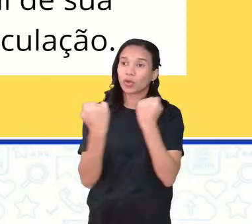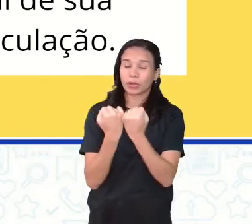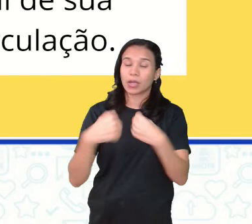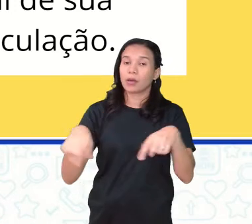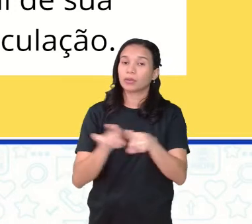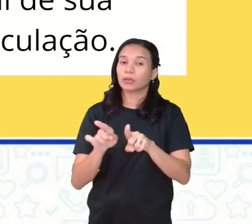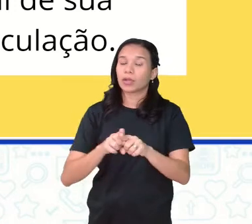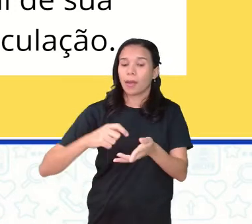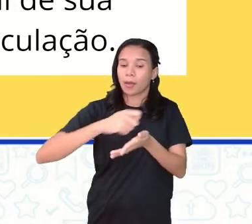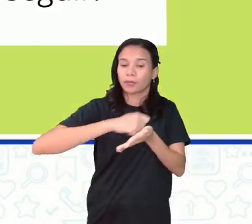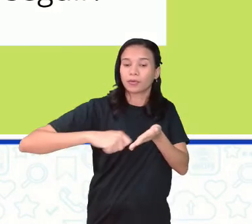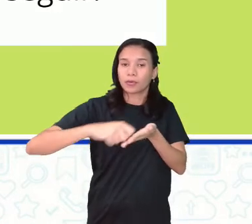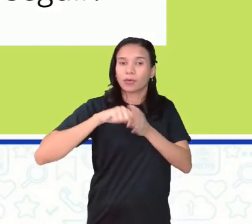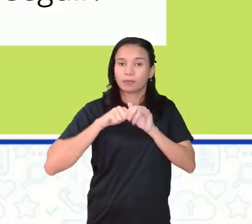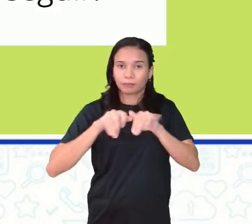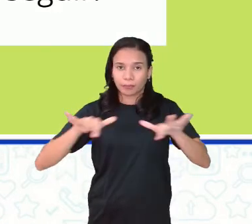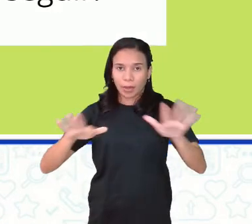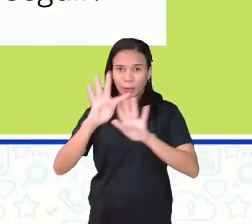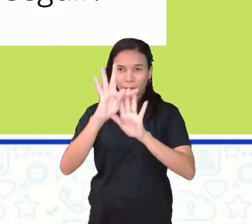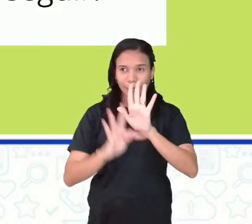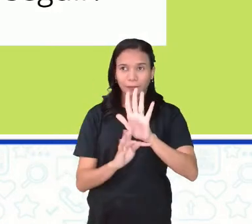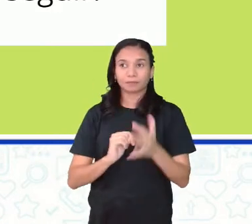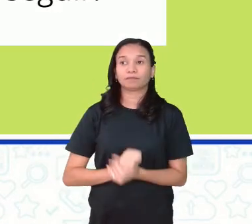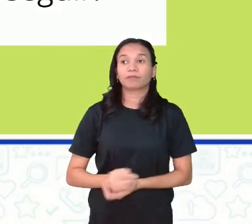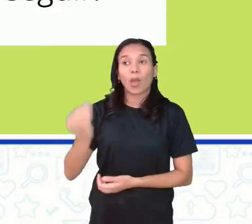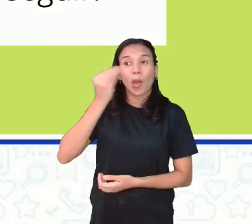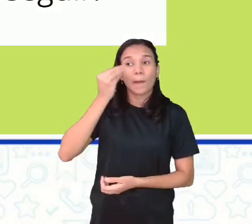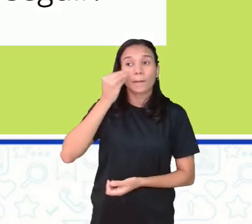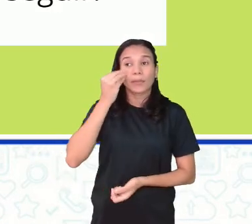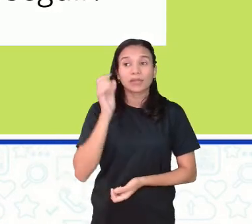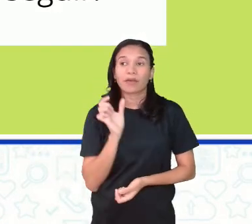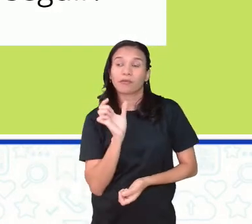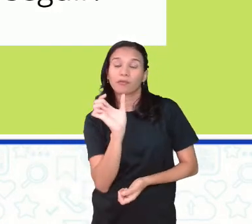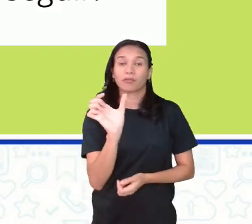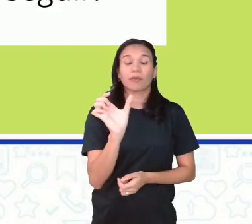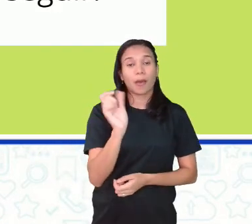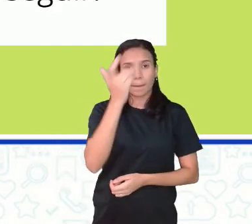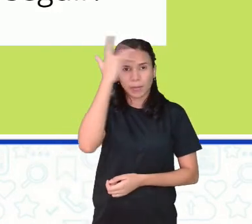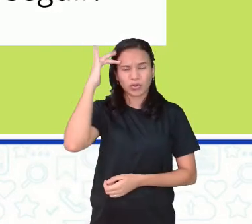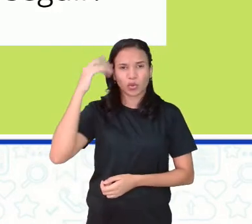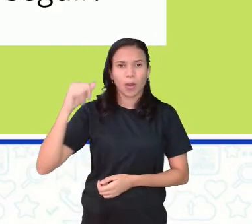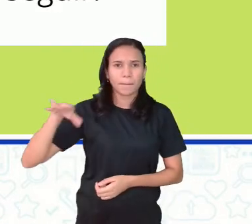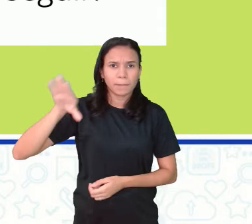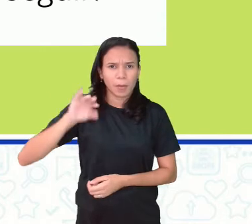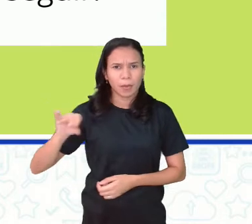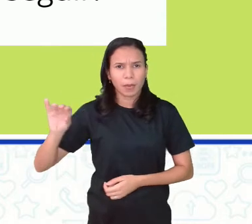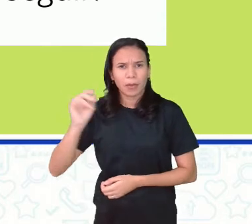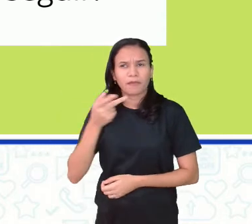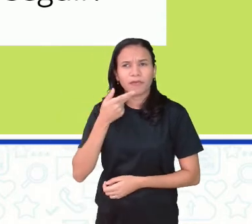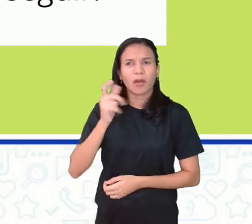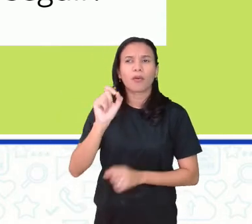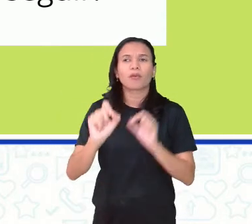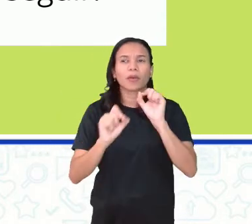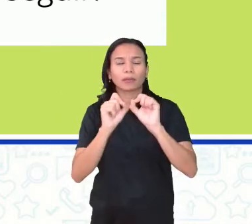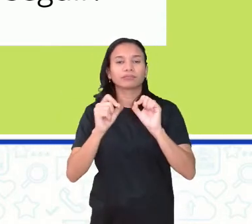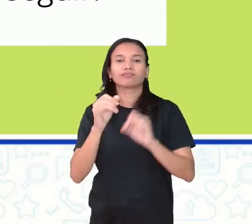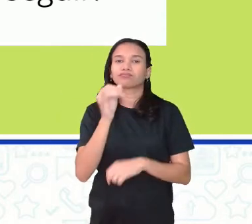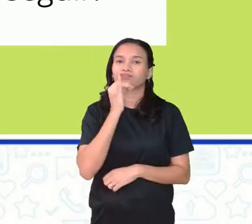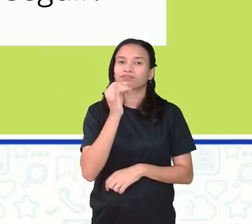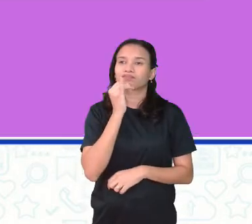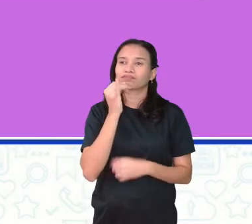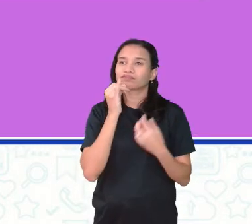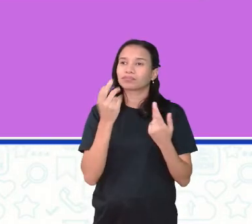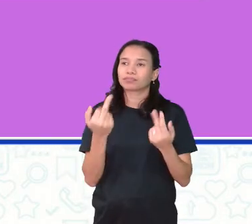sua produção e circulação. Observe a expressão utilizada por um falante a seguir. Eu trouxe o mesmo exemplo